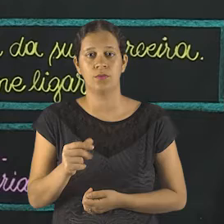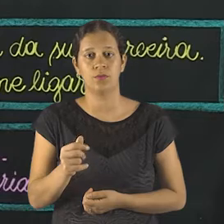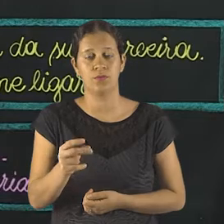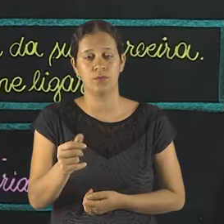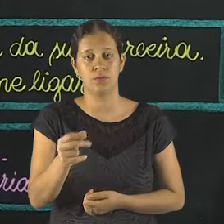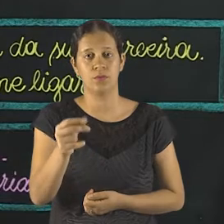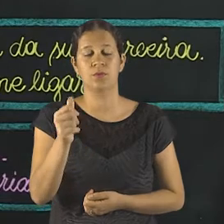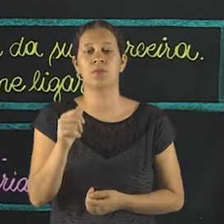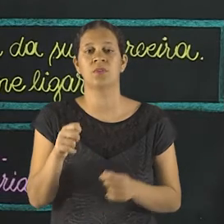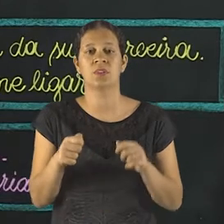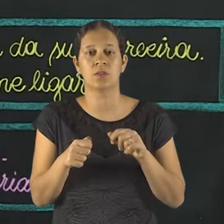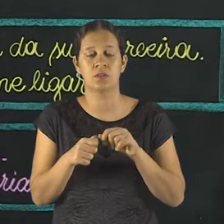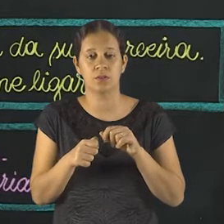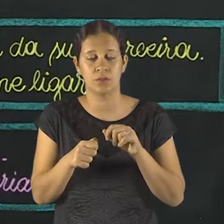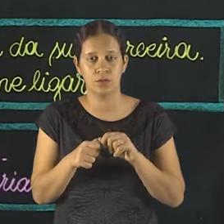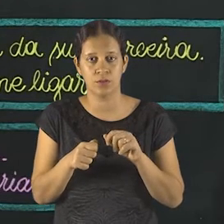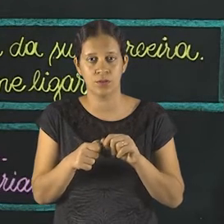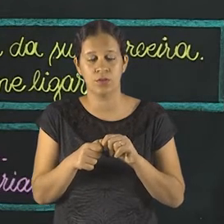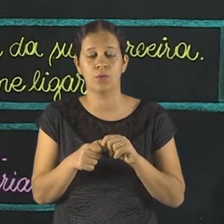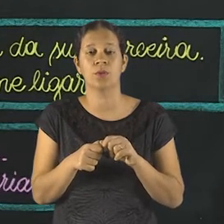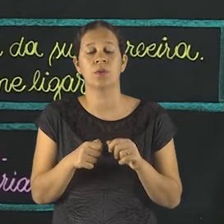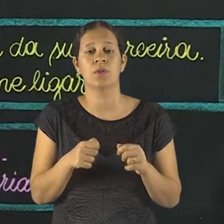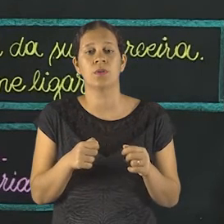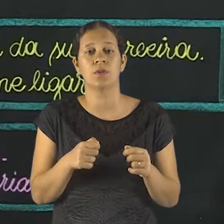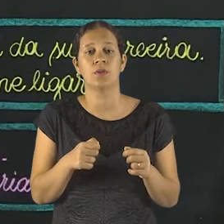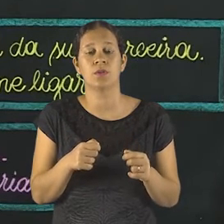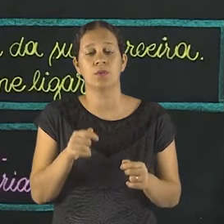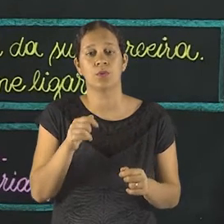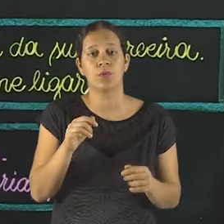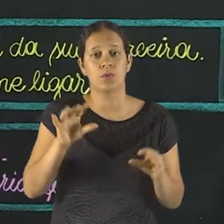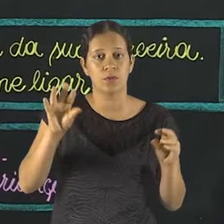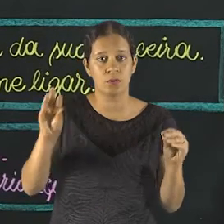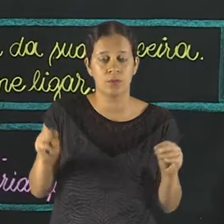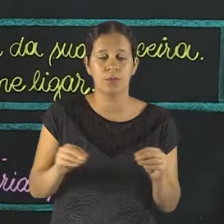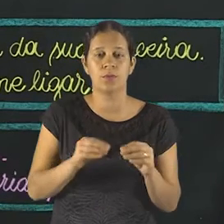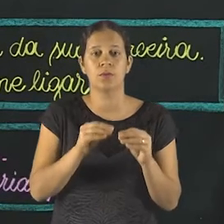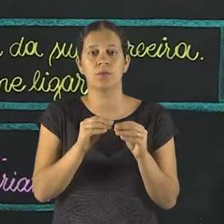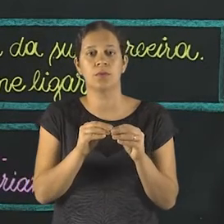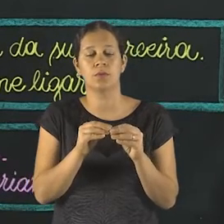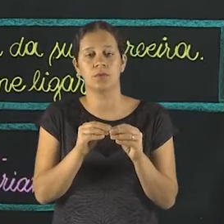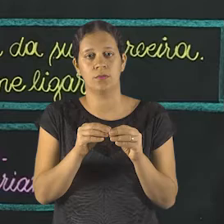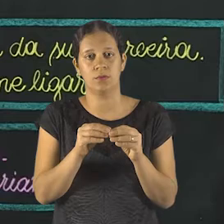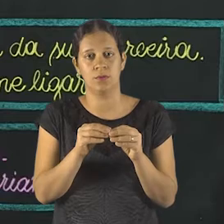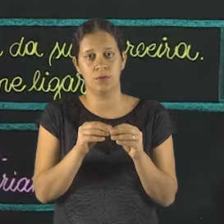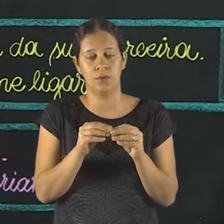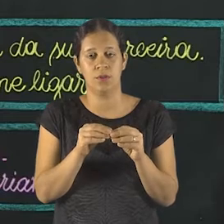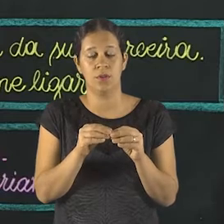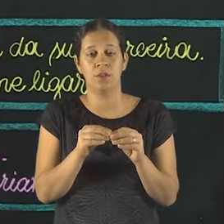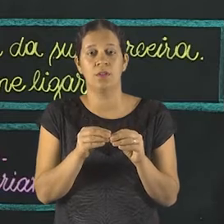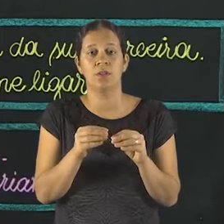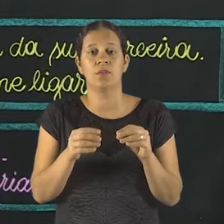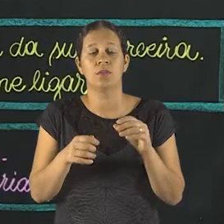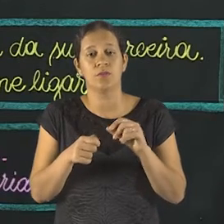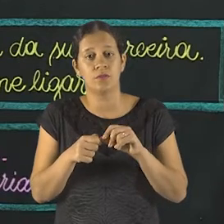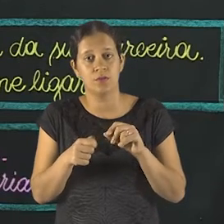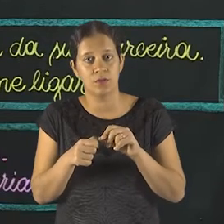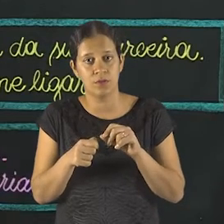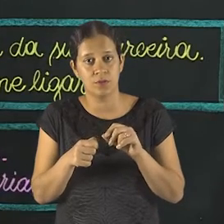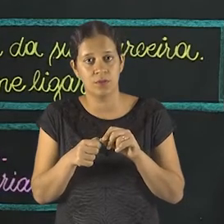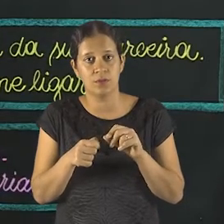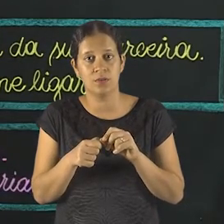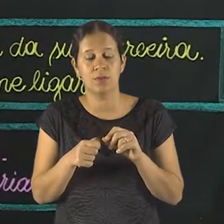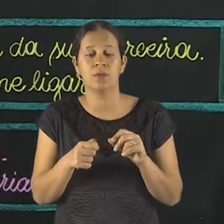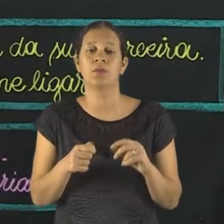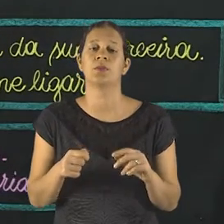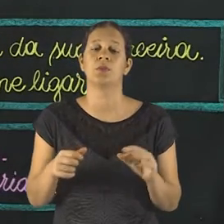infinitivo, funcionando como predicativo, porque é o complemento de uma oração que é construída por meio de um verbo